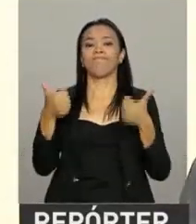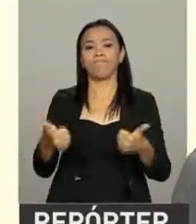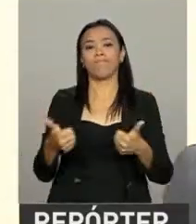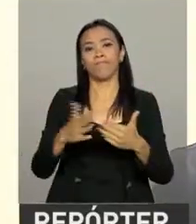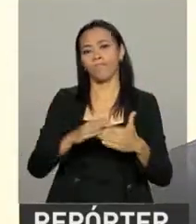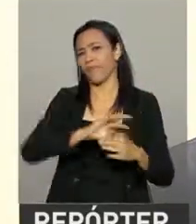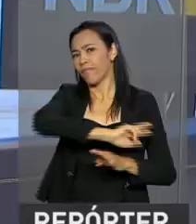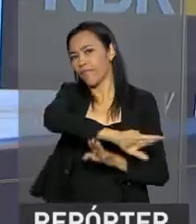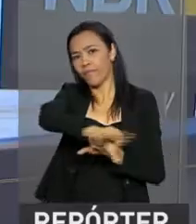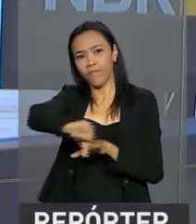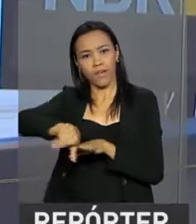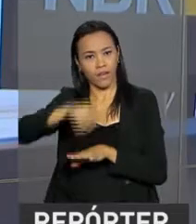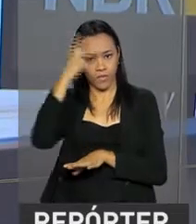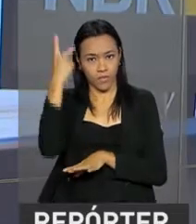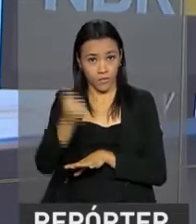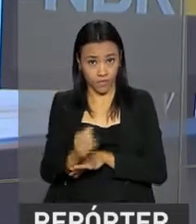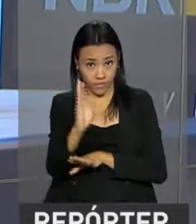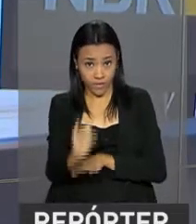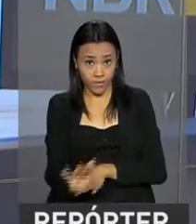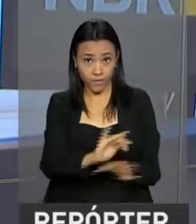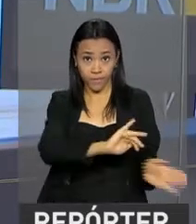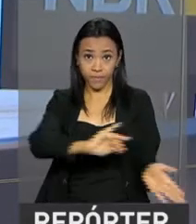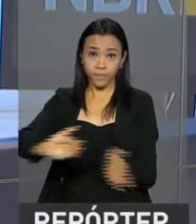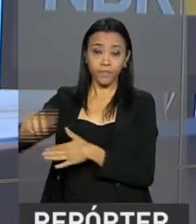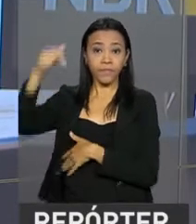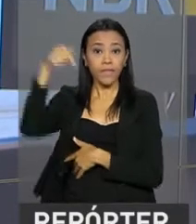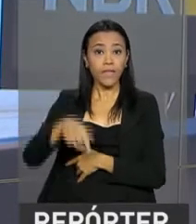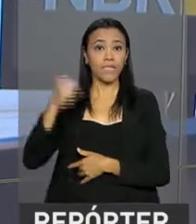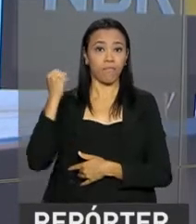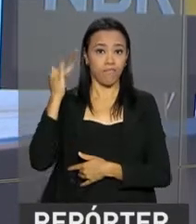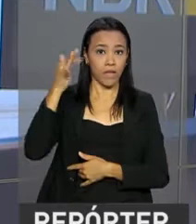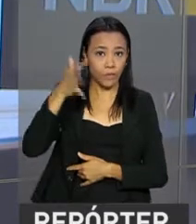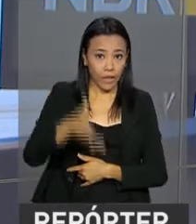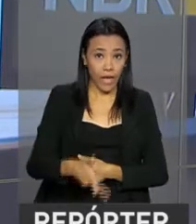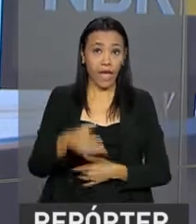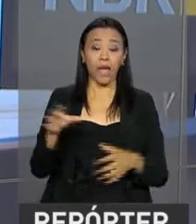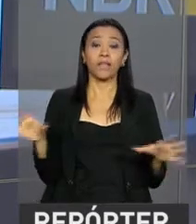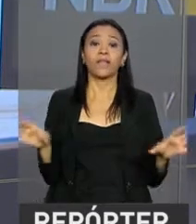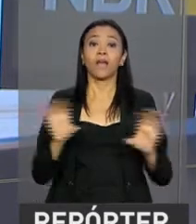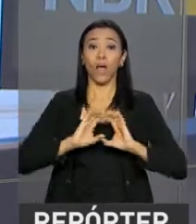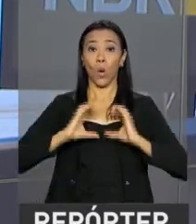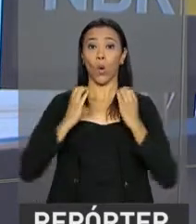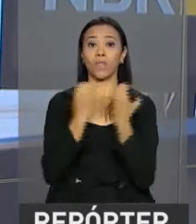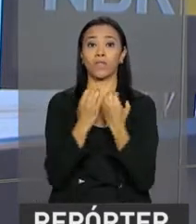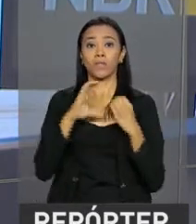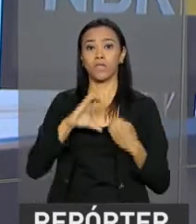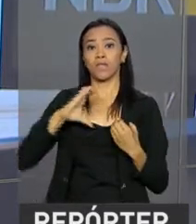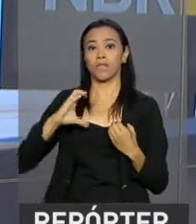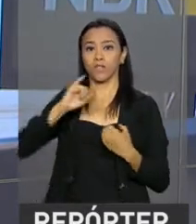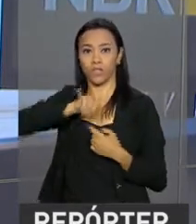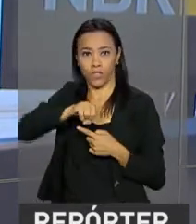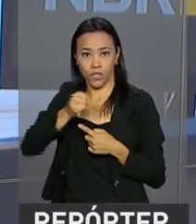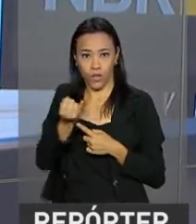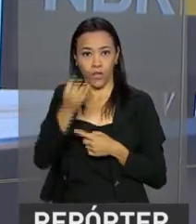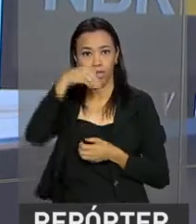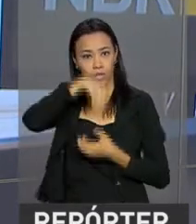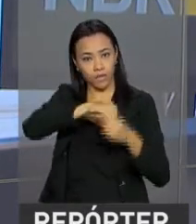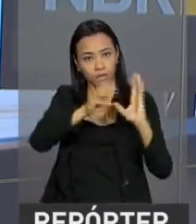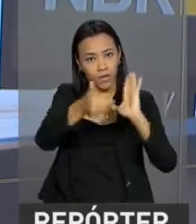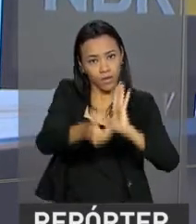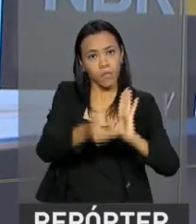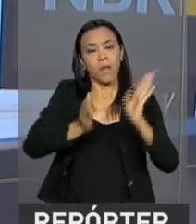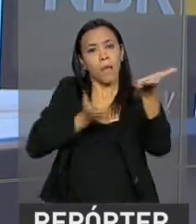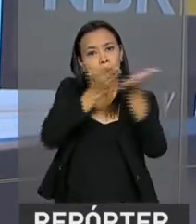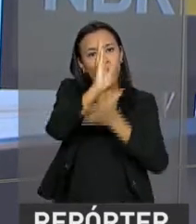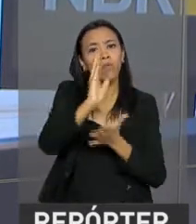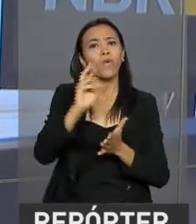milhares de brasileiros nesta madrugada à comissão de constituição e justiça da câmara dos deputados aprovou parecer